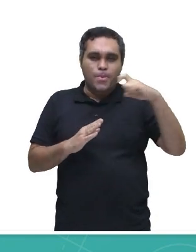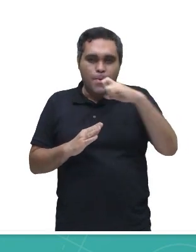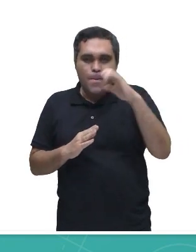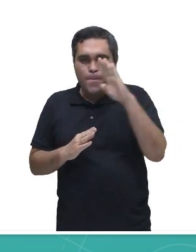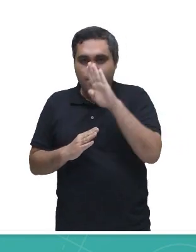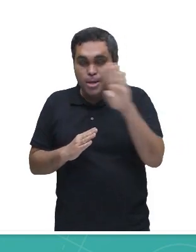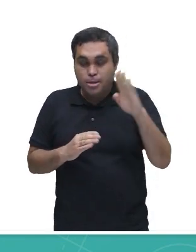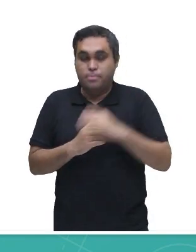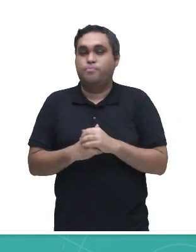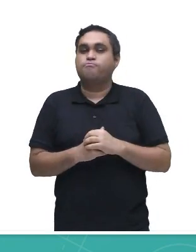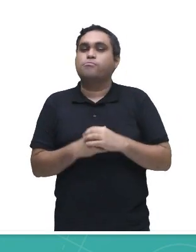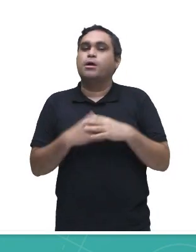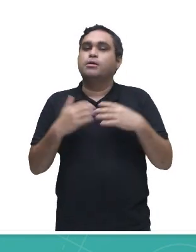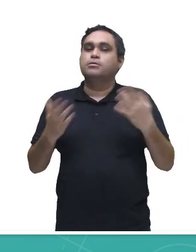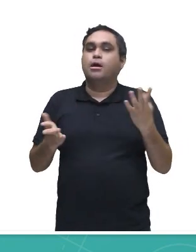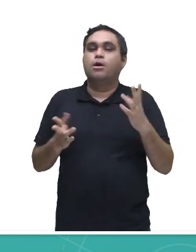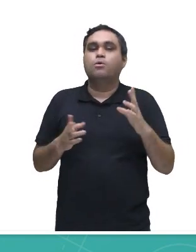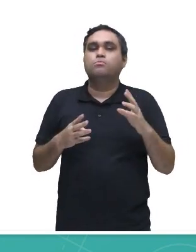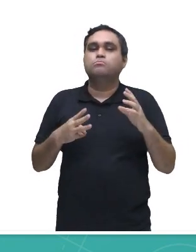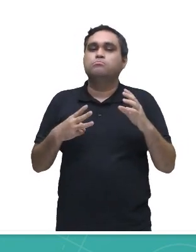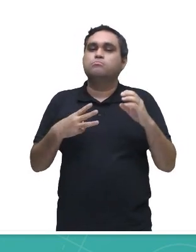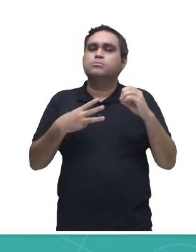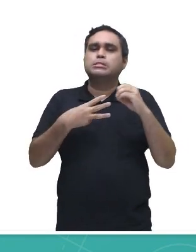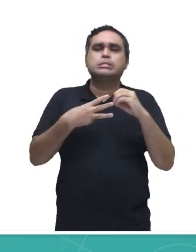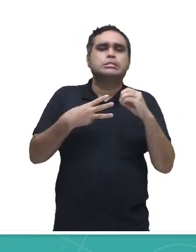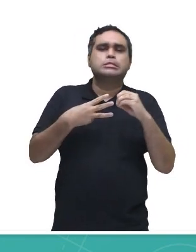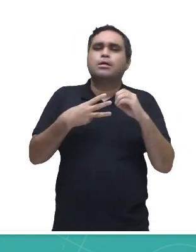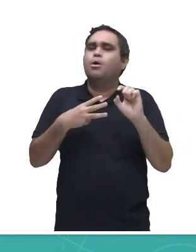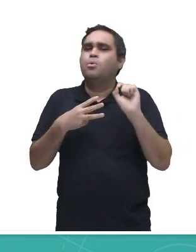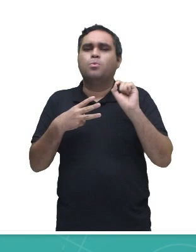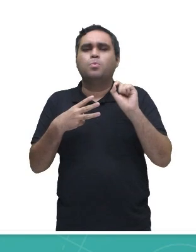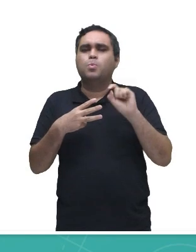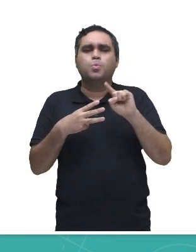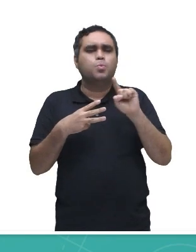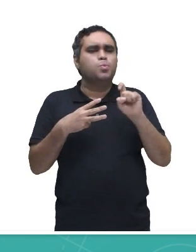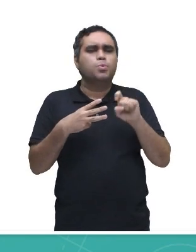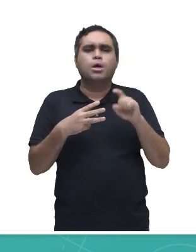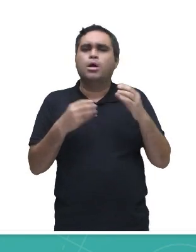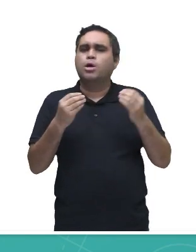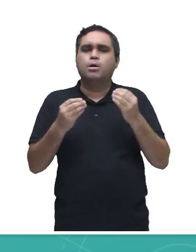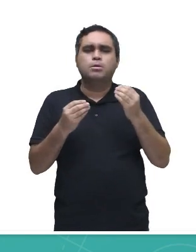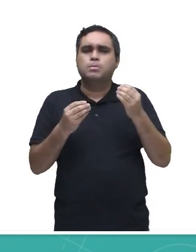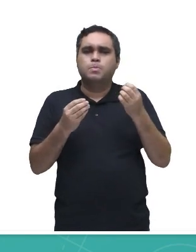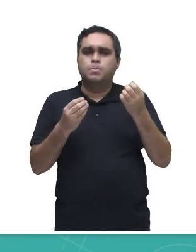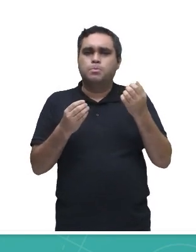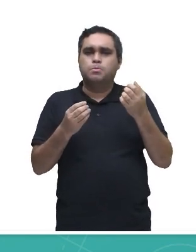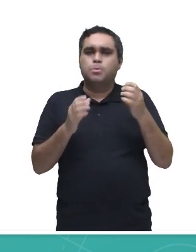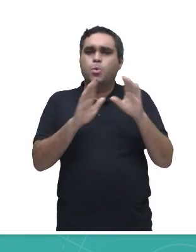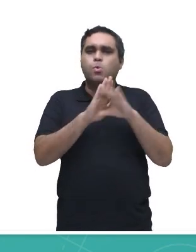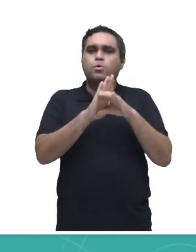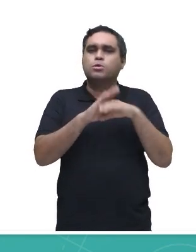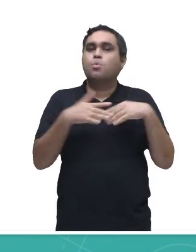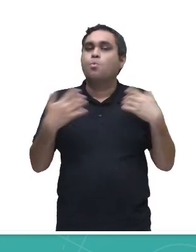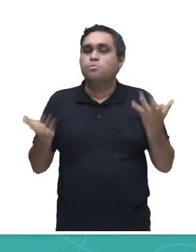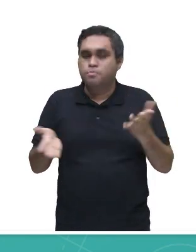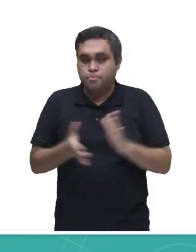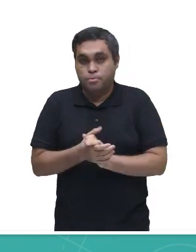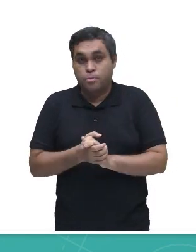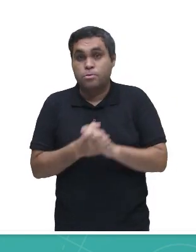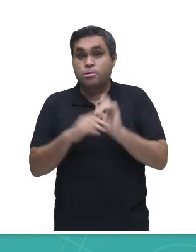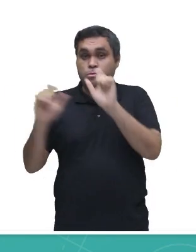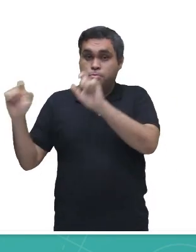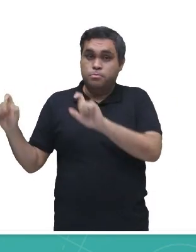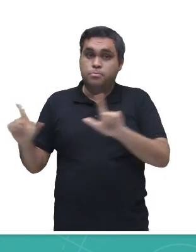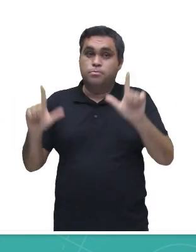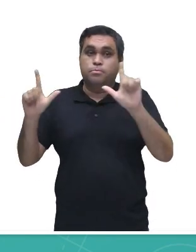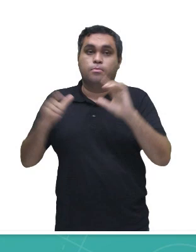falando aqui de célula, professora, mas o que é célula? Como é que eu posso definir célula? E aí, leiam comigo na nossa próxima